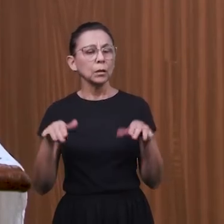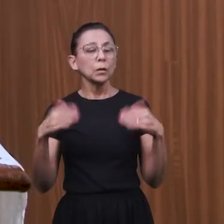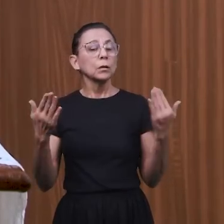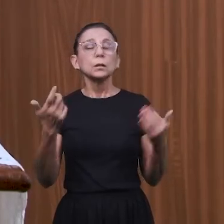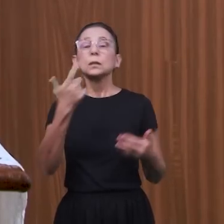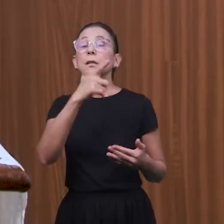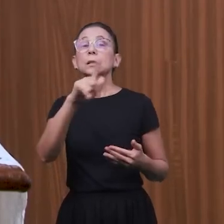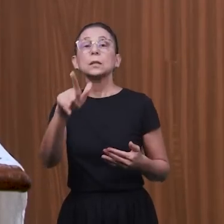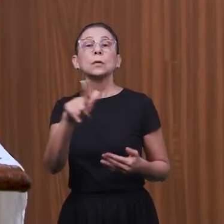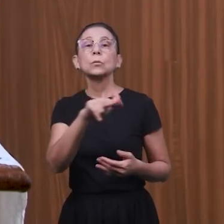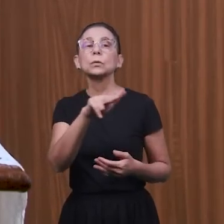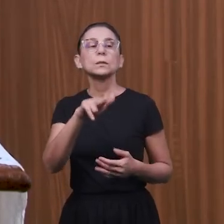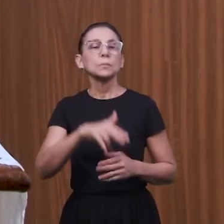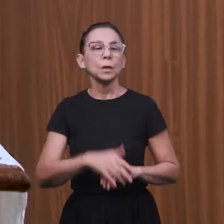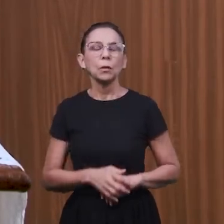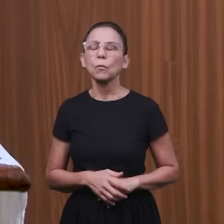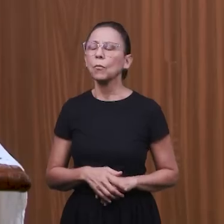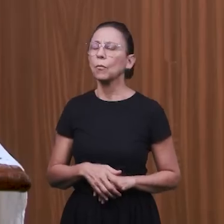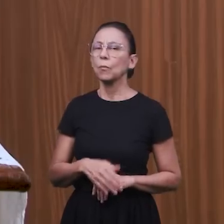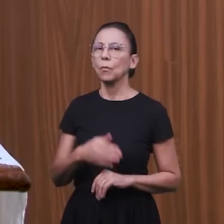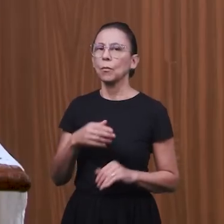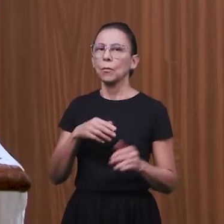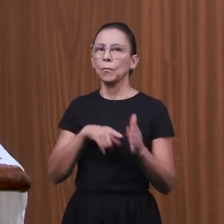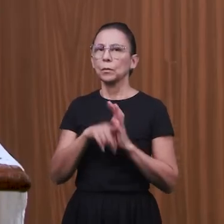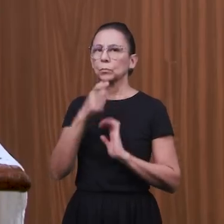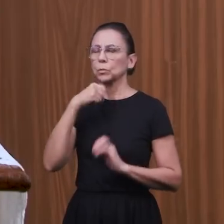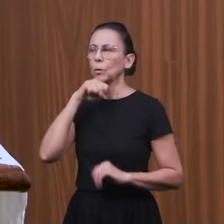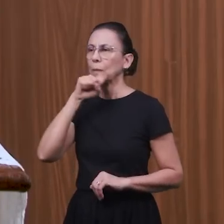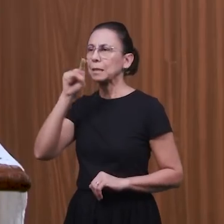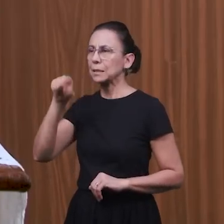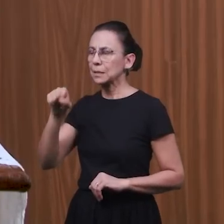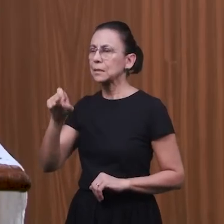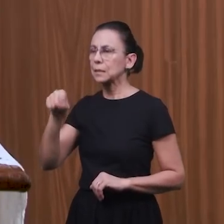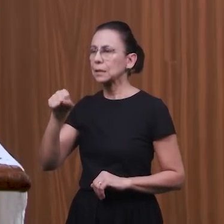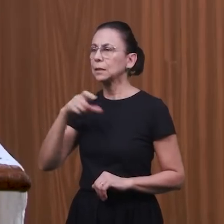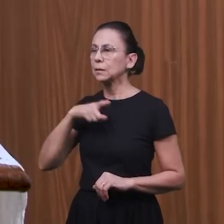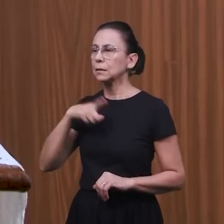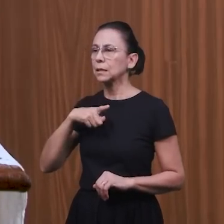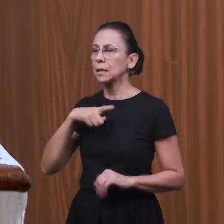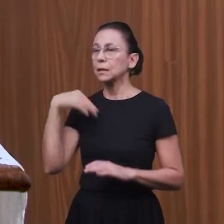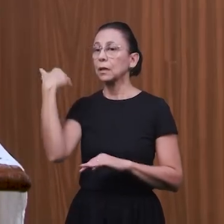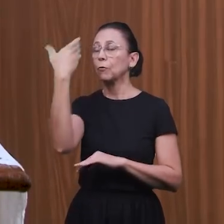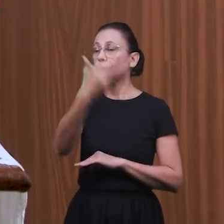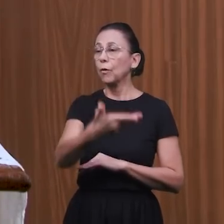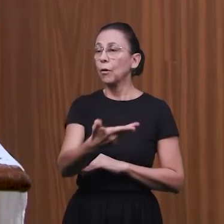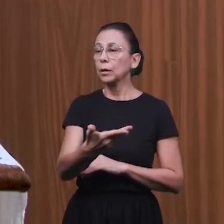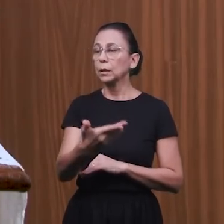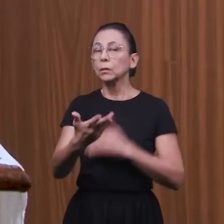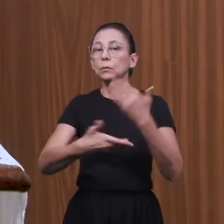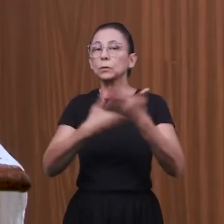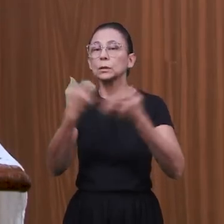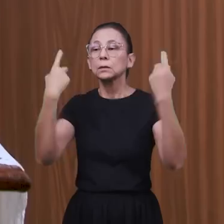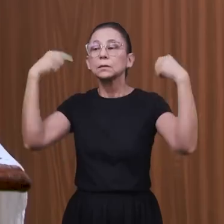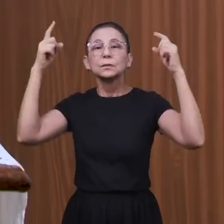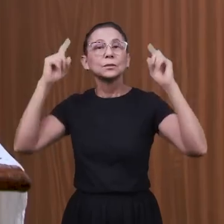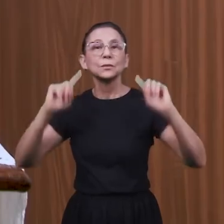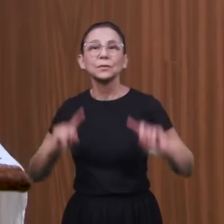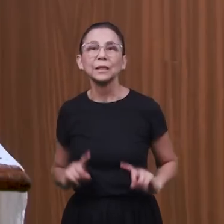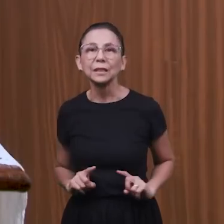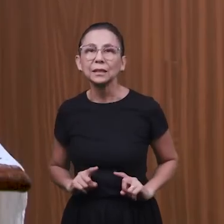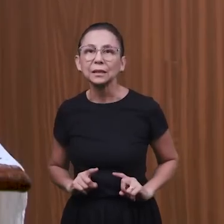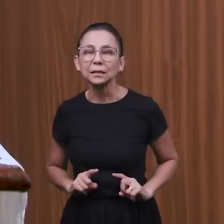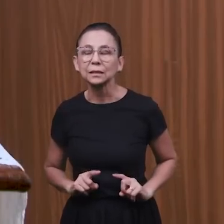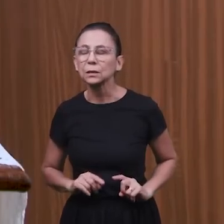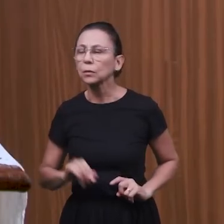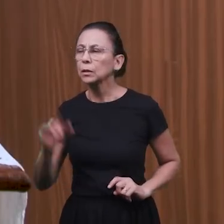mas hoje Ele é grande, Ele é poderoso, Ele é o Senhor da nossa vida. Chamaram e foi ungido como rei. Quando